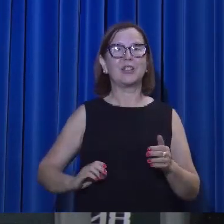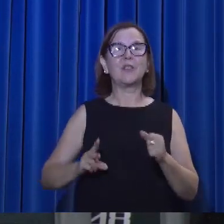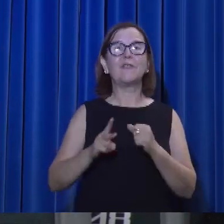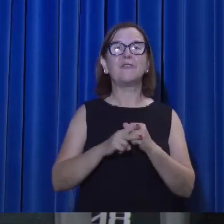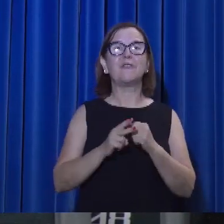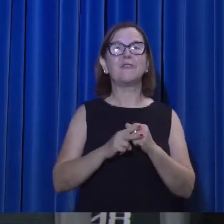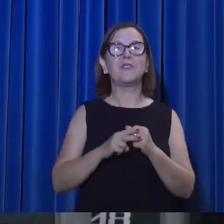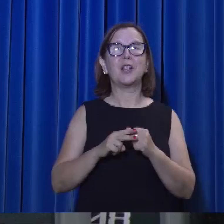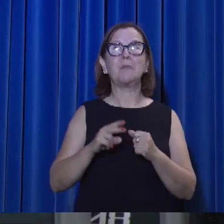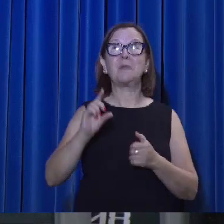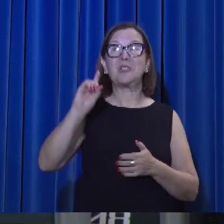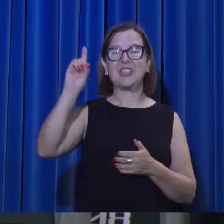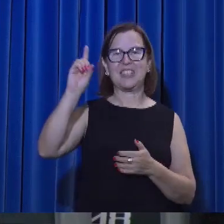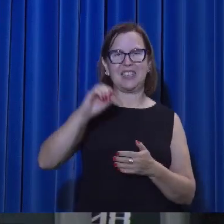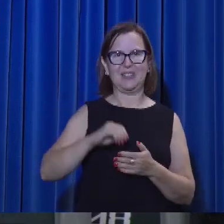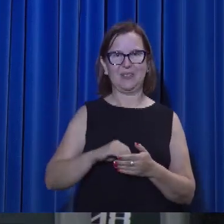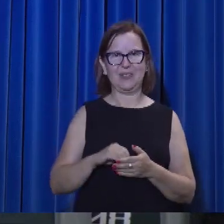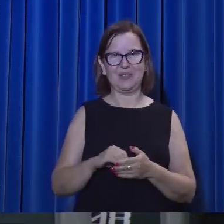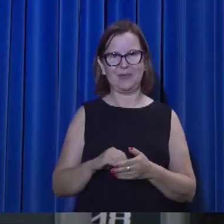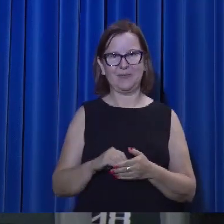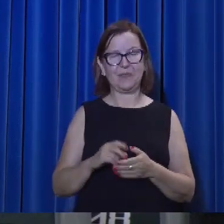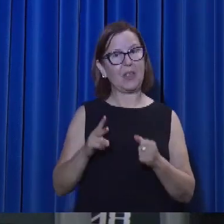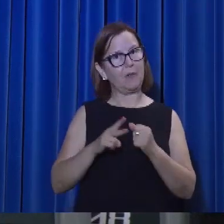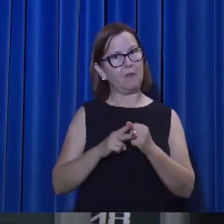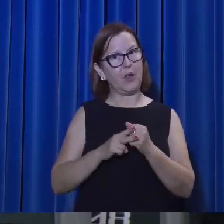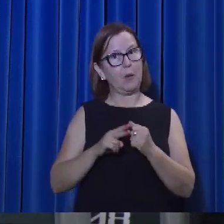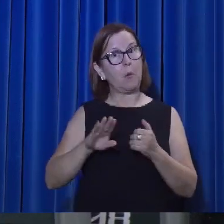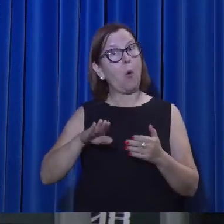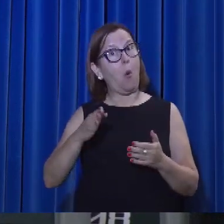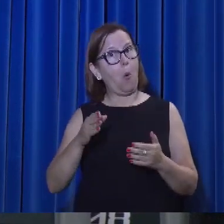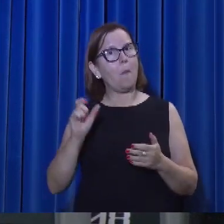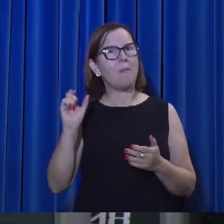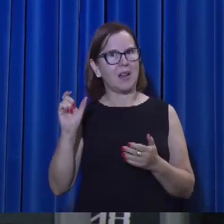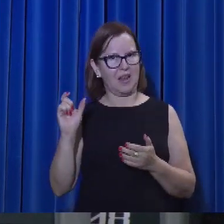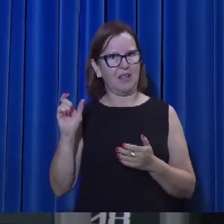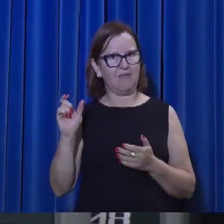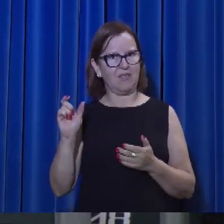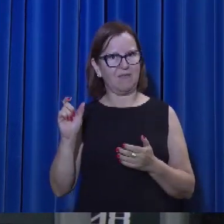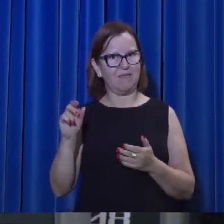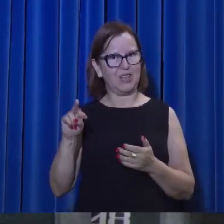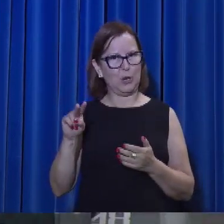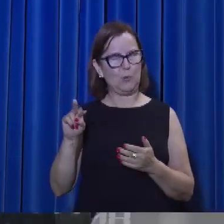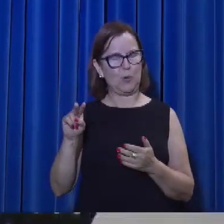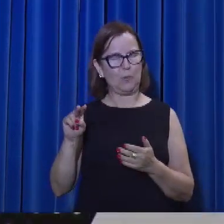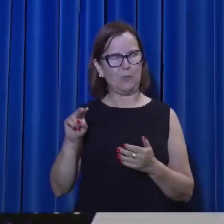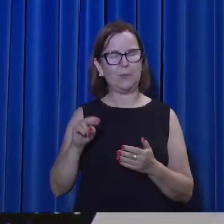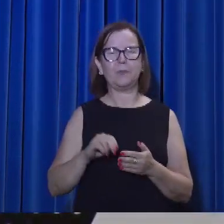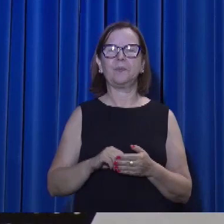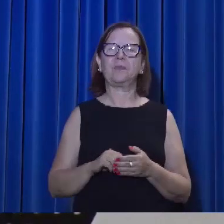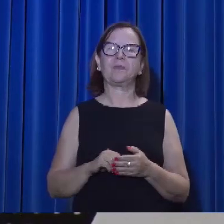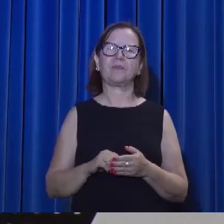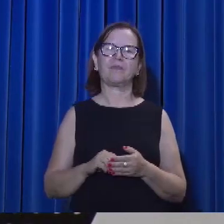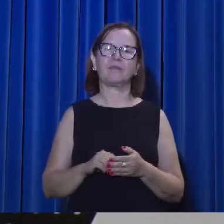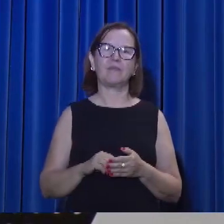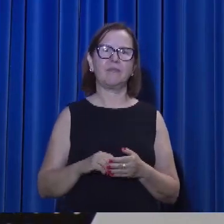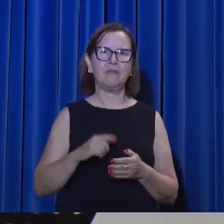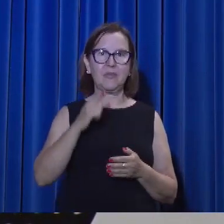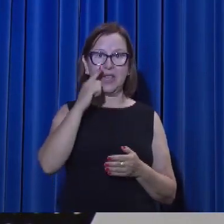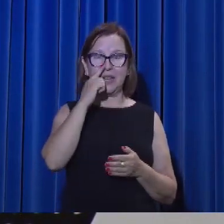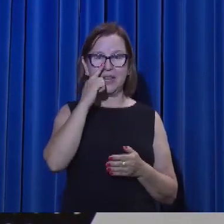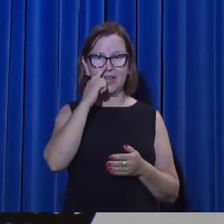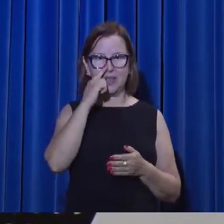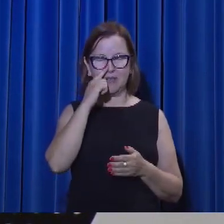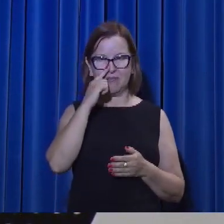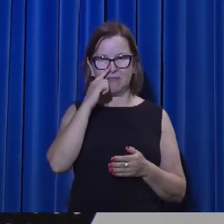Esse termo verbo, alguém falou aí, é a palavra, né? No grego se chama logos, ou seja, palavra,